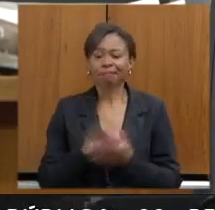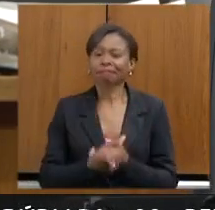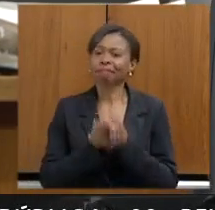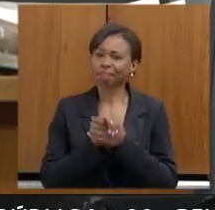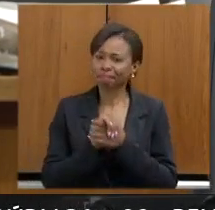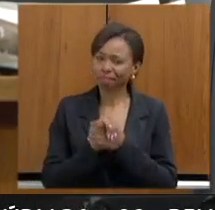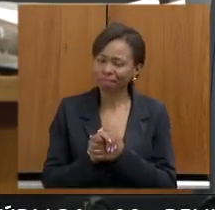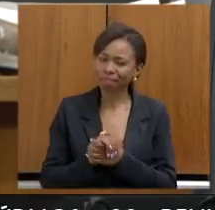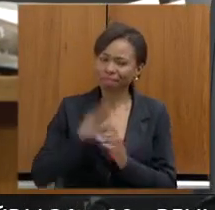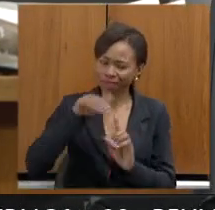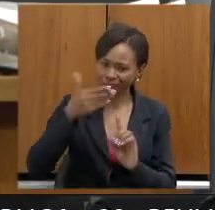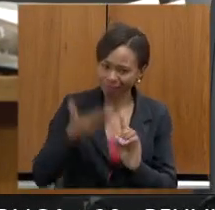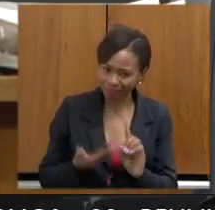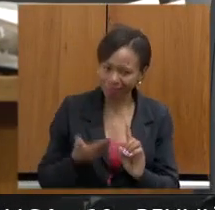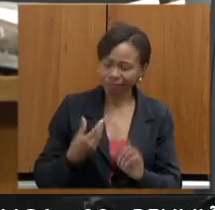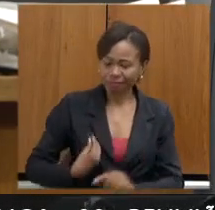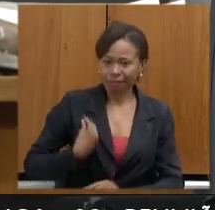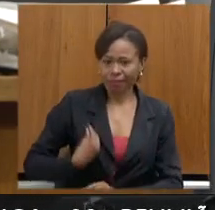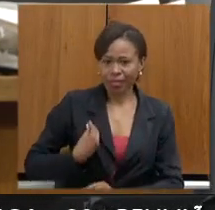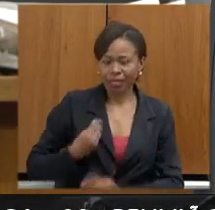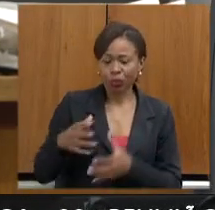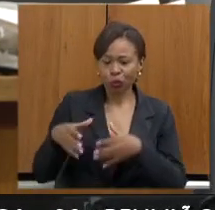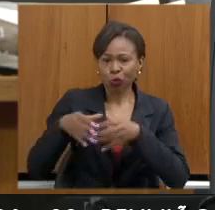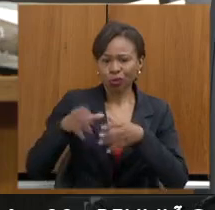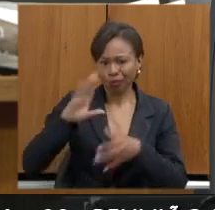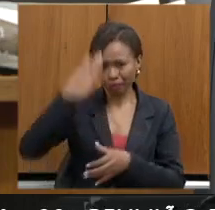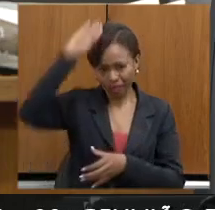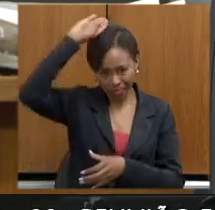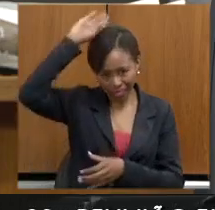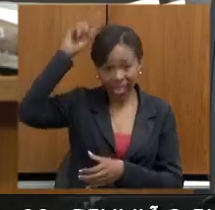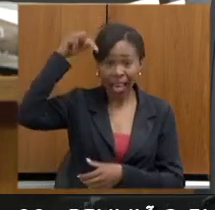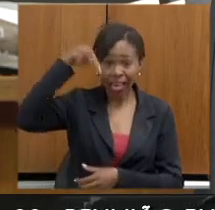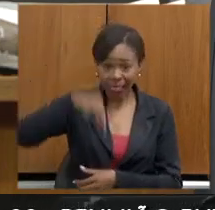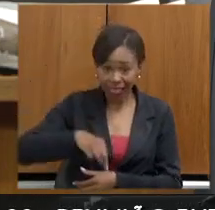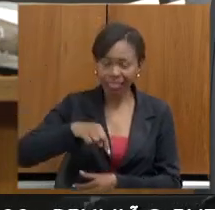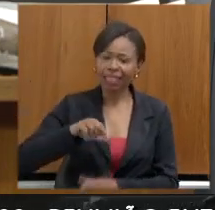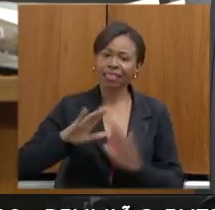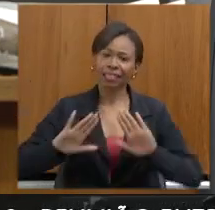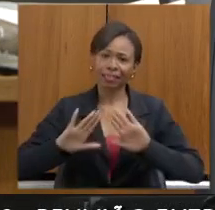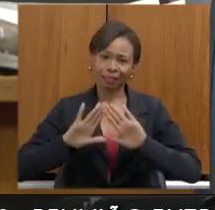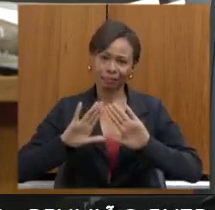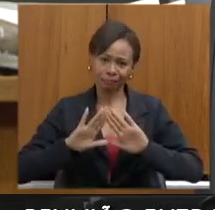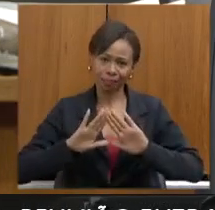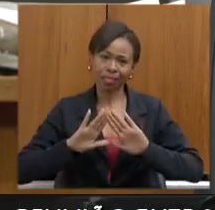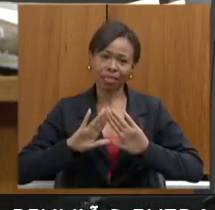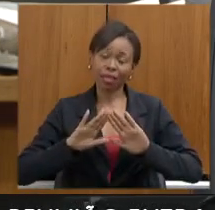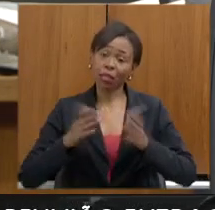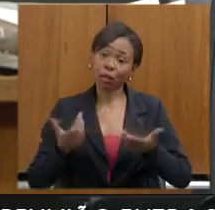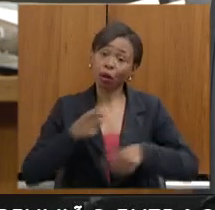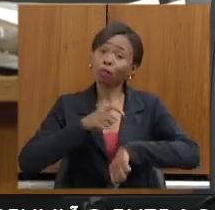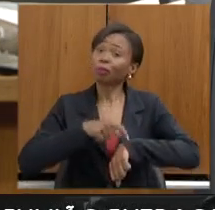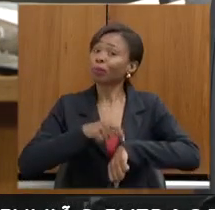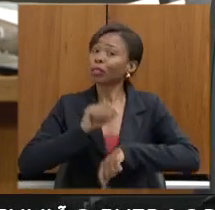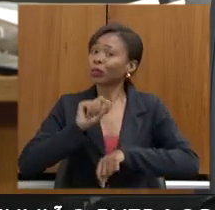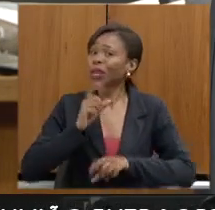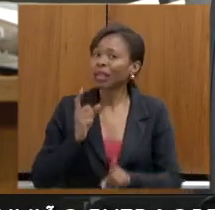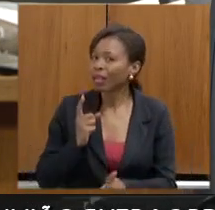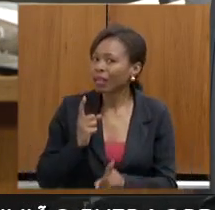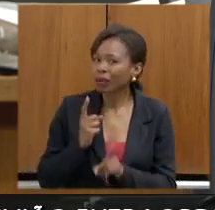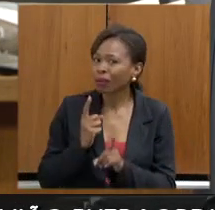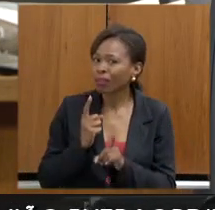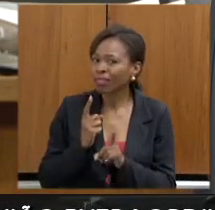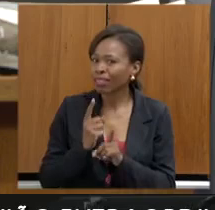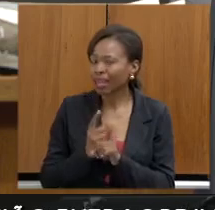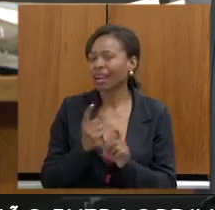presença da dos nossos Bombeiros Militares na Assembleia Legislativa é momento a gente encontrar com essa